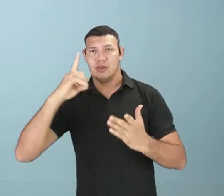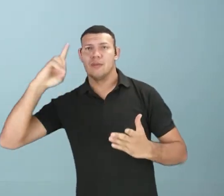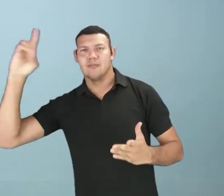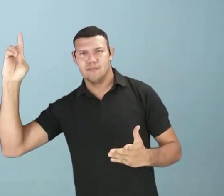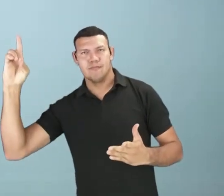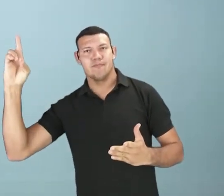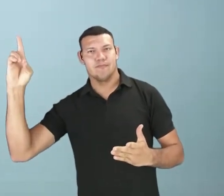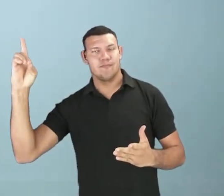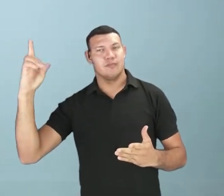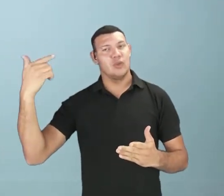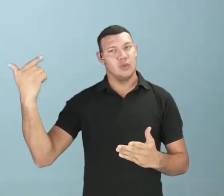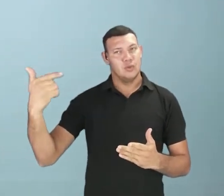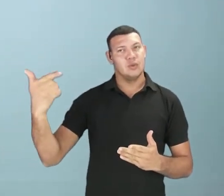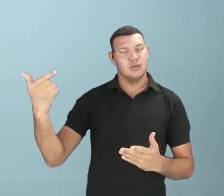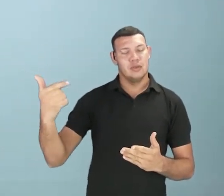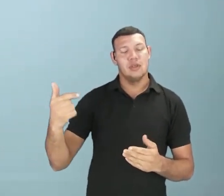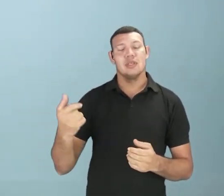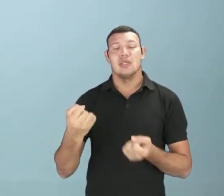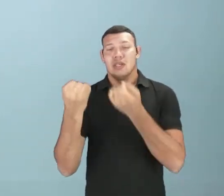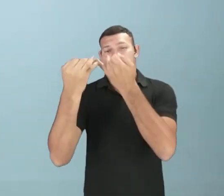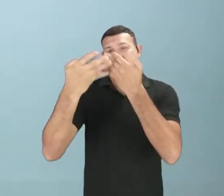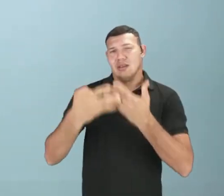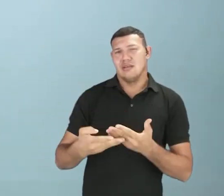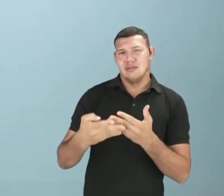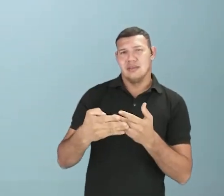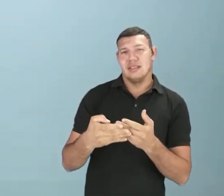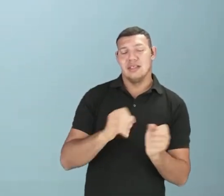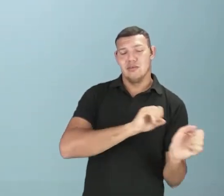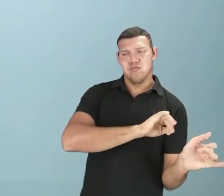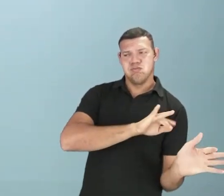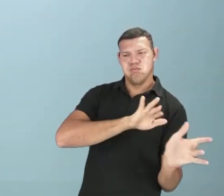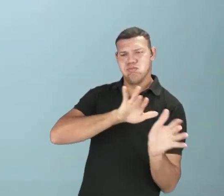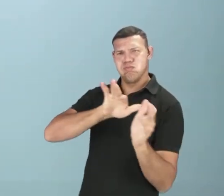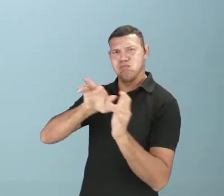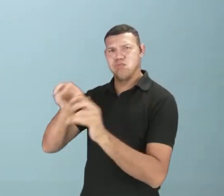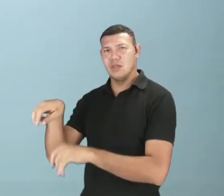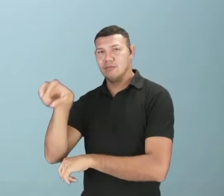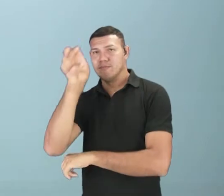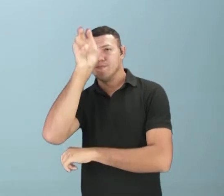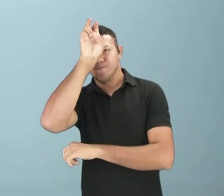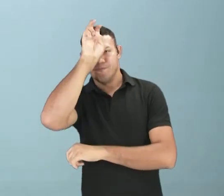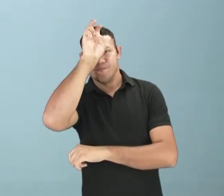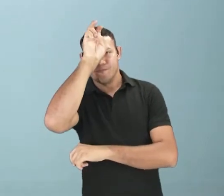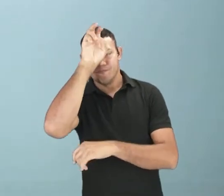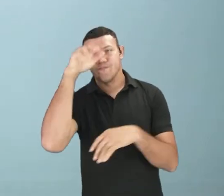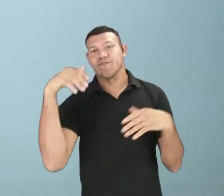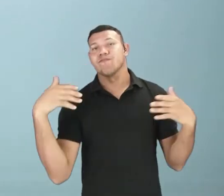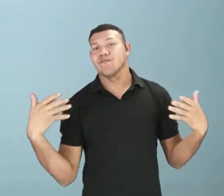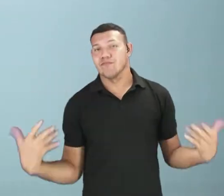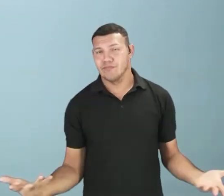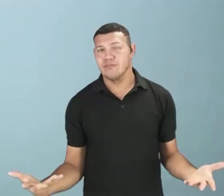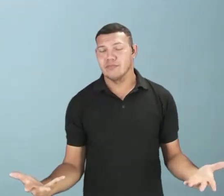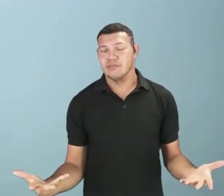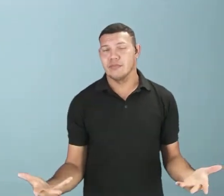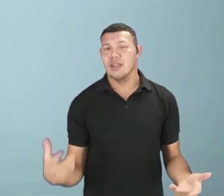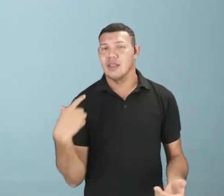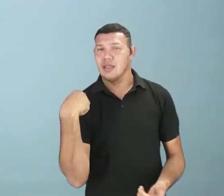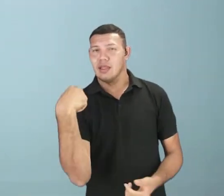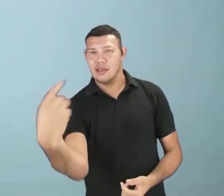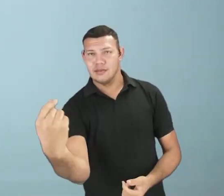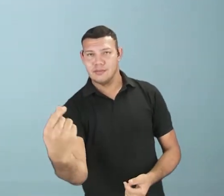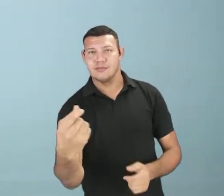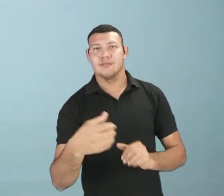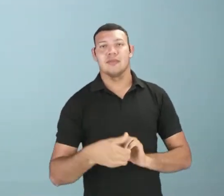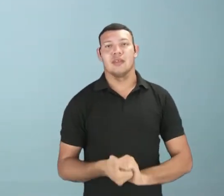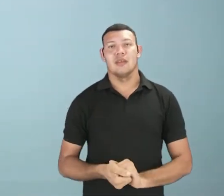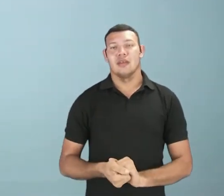Êxodo, era a saída do povo do Egito que vivia na escravidão. Então, toda vez que eu ouvir essa palavra, êxodo significa saída.